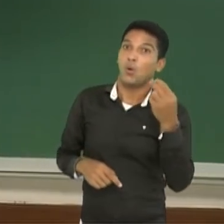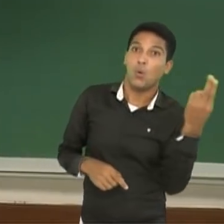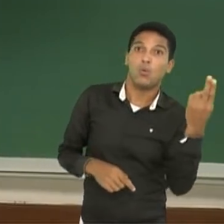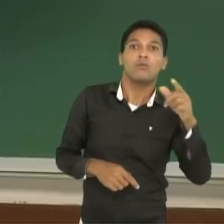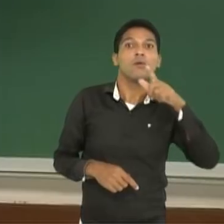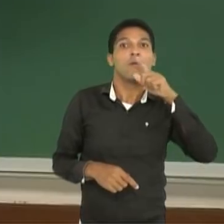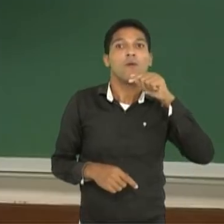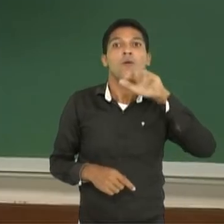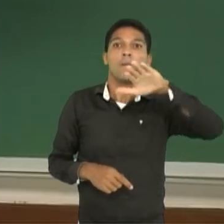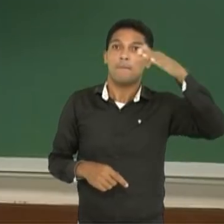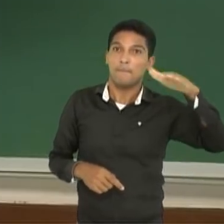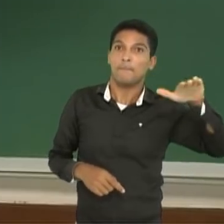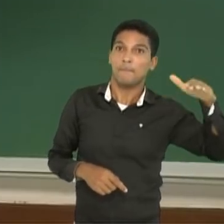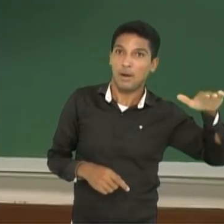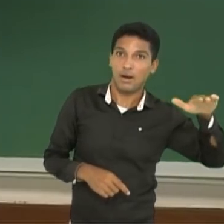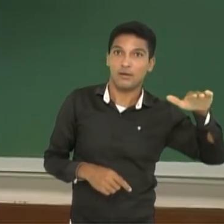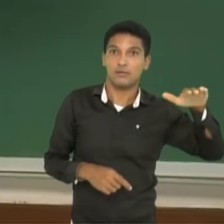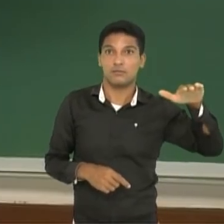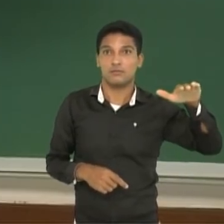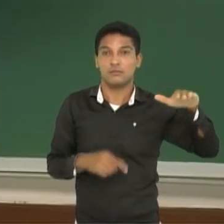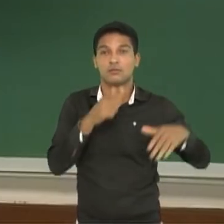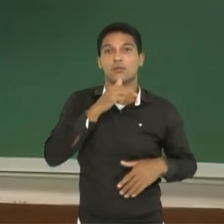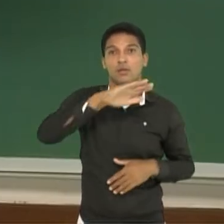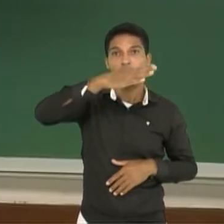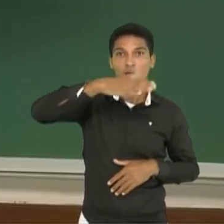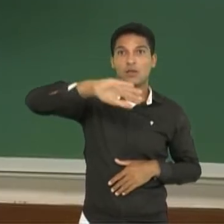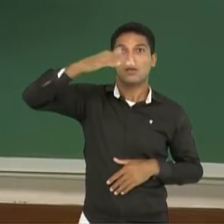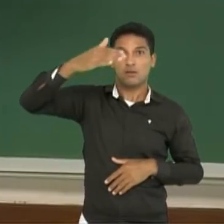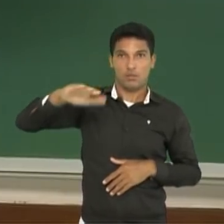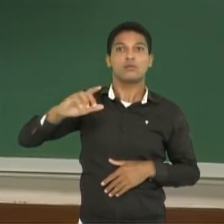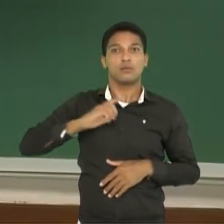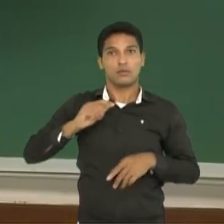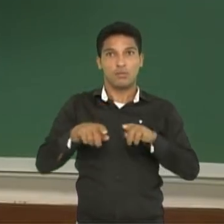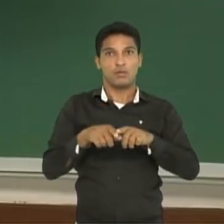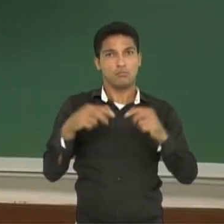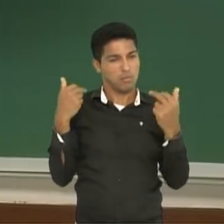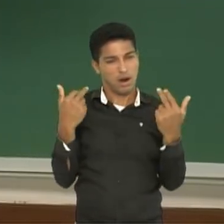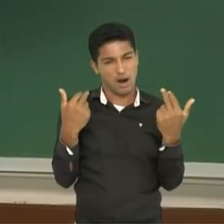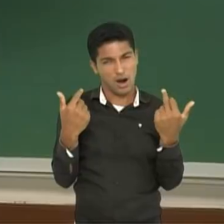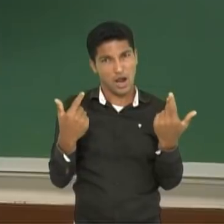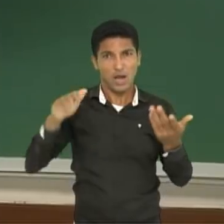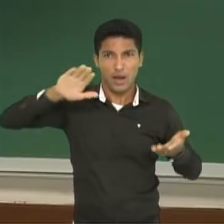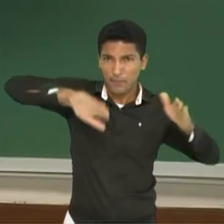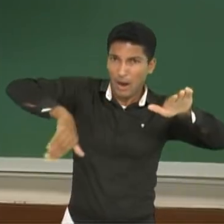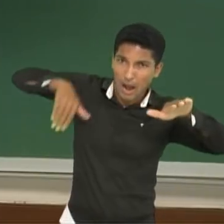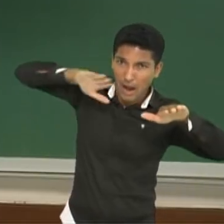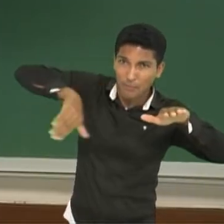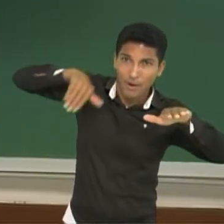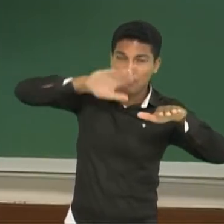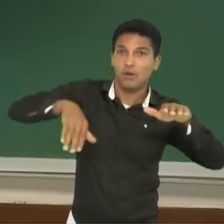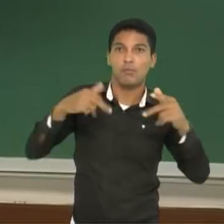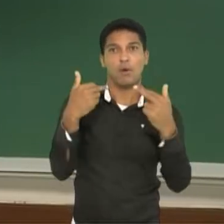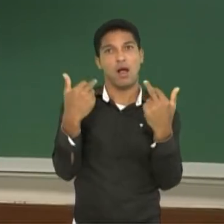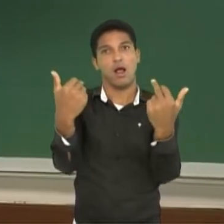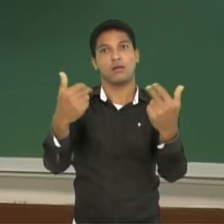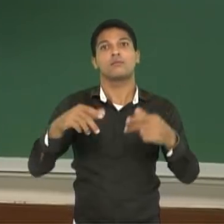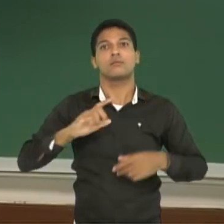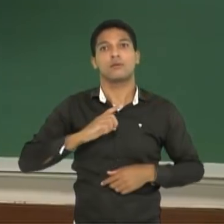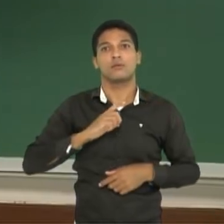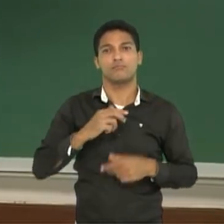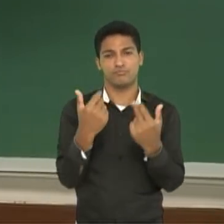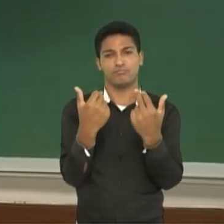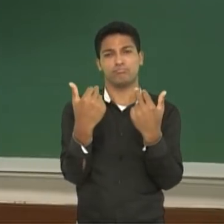e o medley, que mistura todos os estilos. Lembrando que dentro do estilo livre, né,